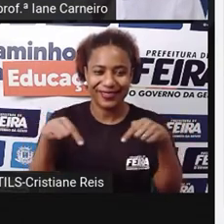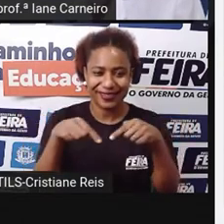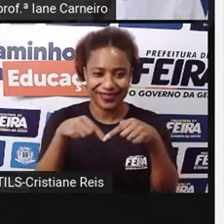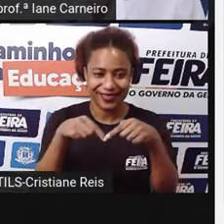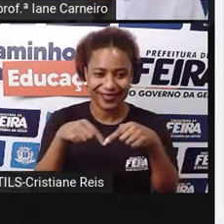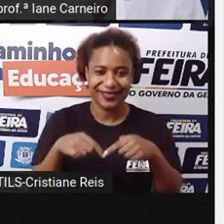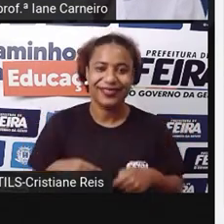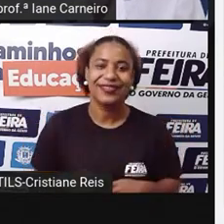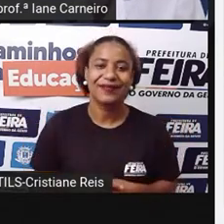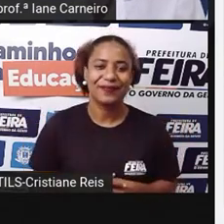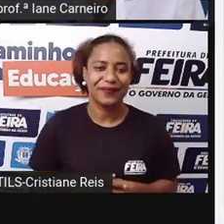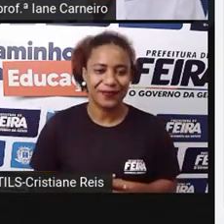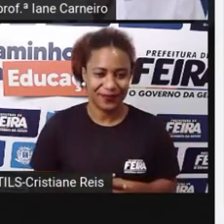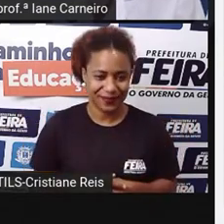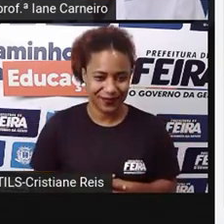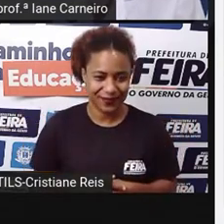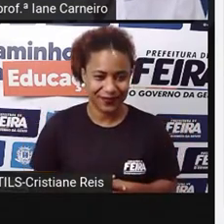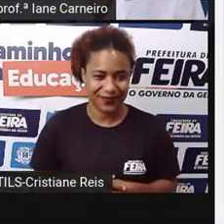E aqui agora